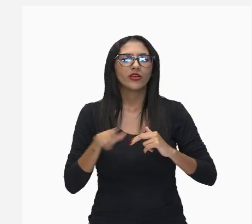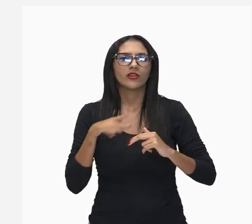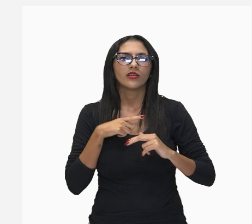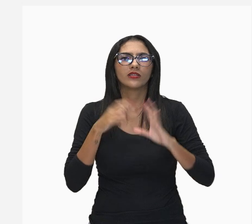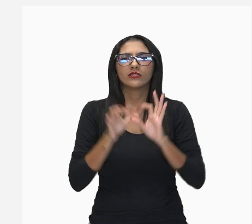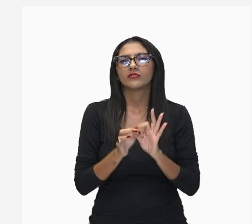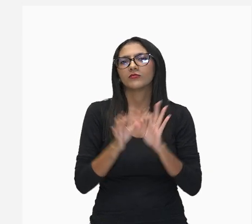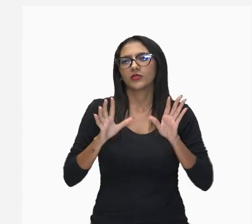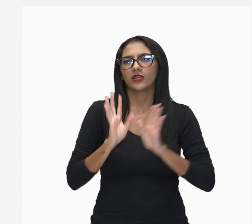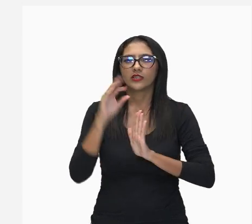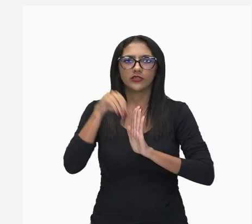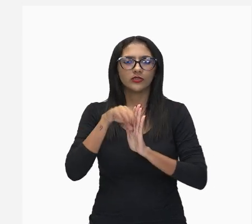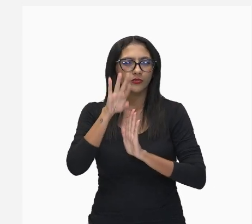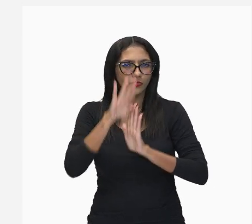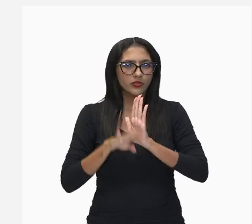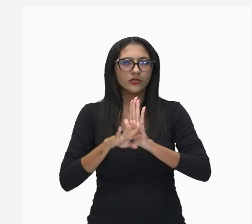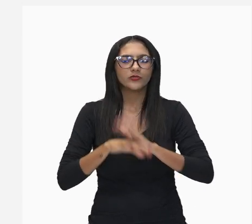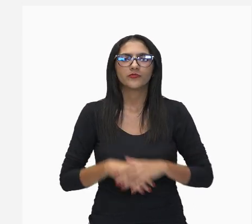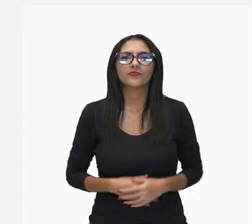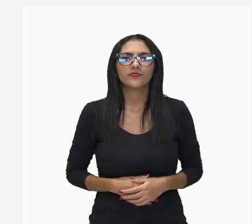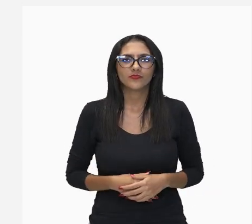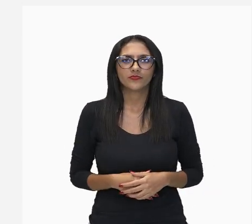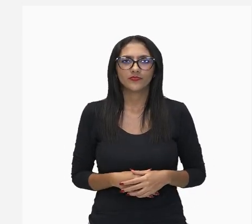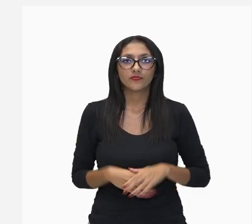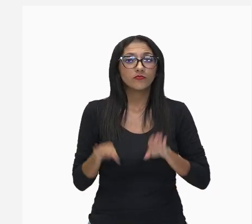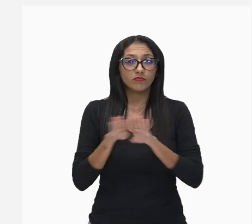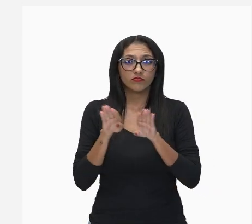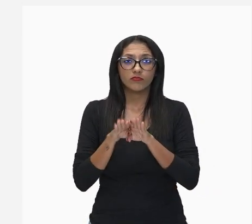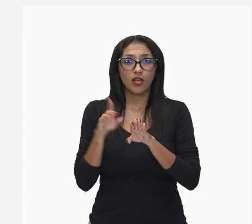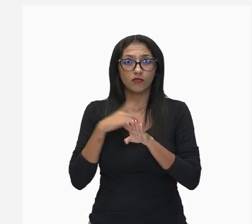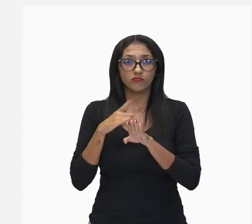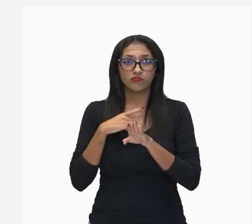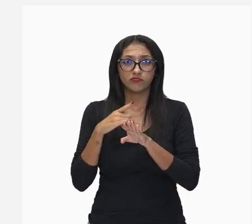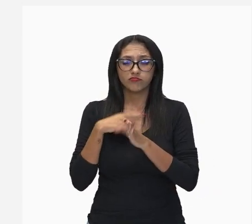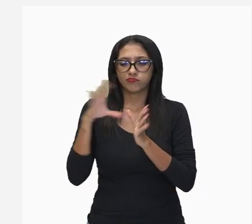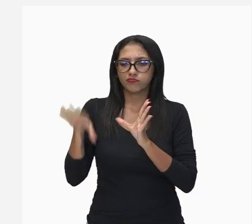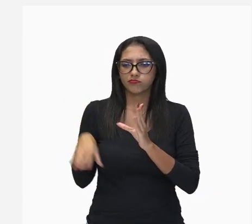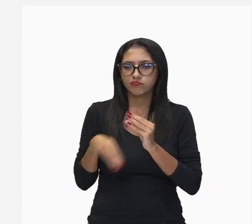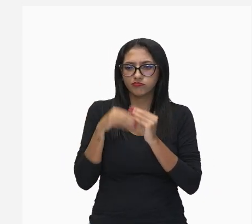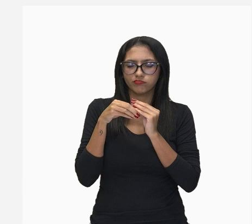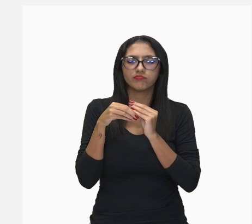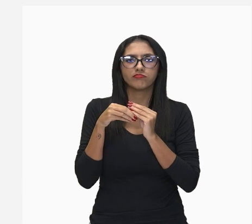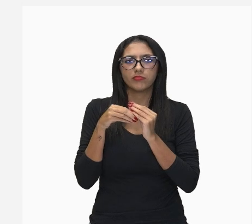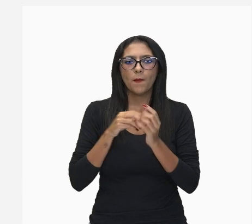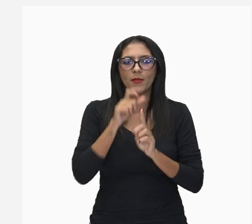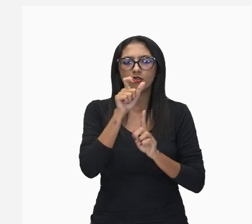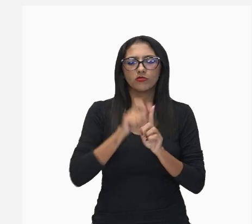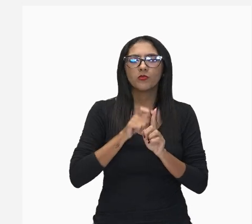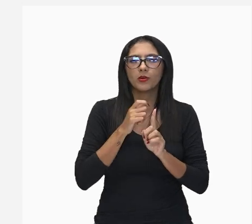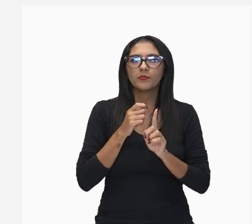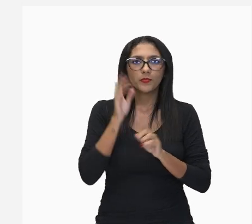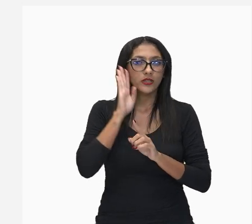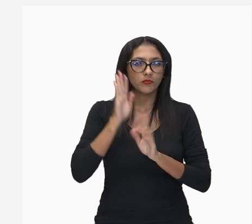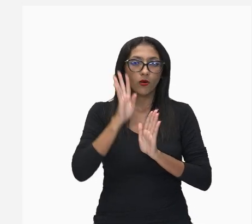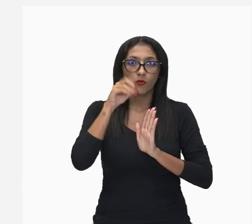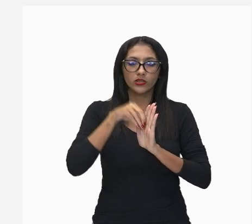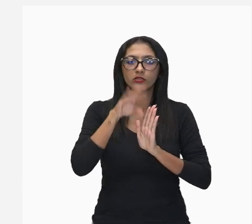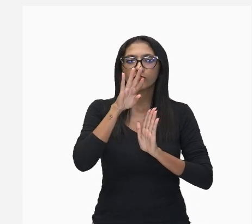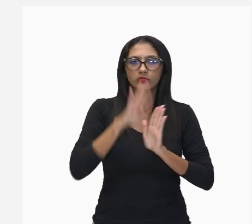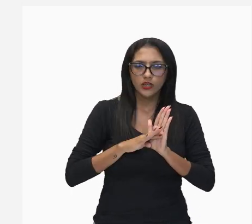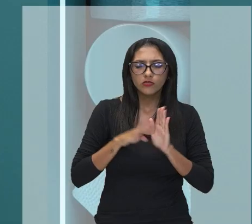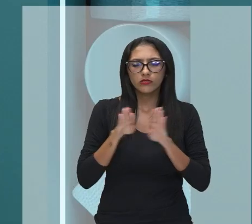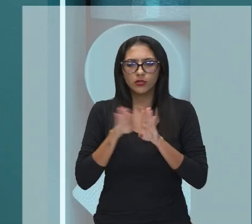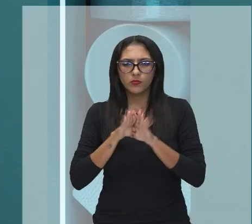está presente. E a aderência do narrador ao personagem. Então percebo que o personagem e narrador, eles estão